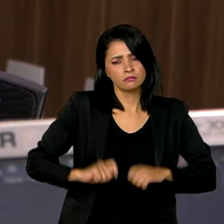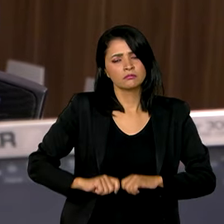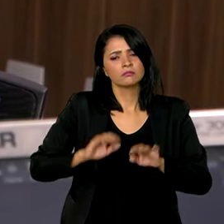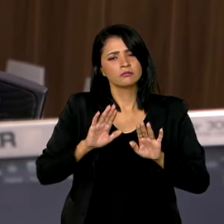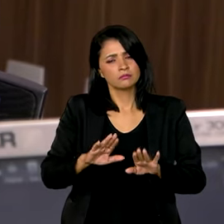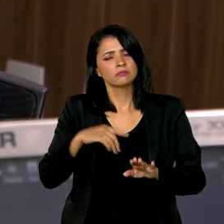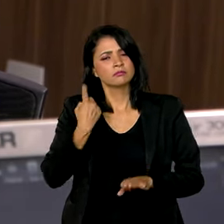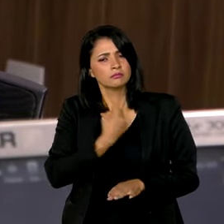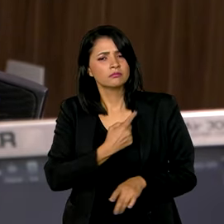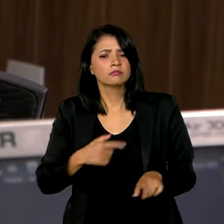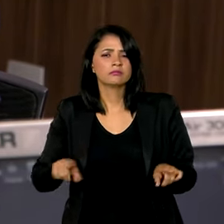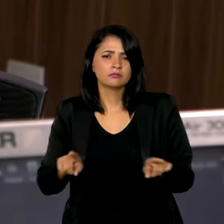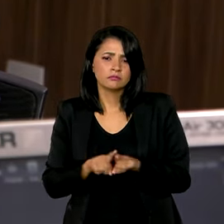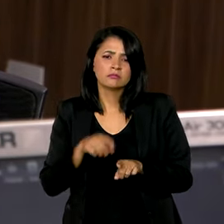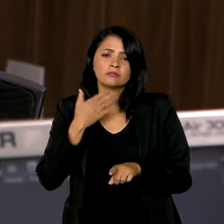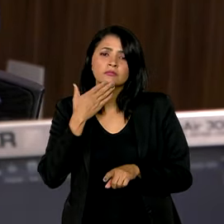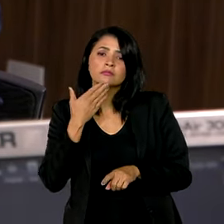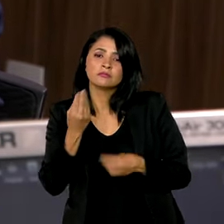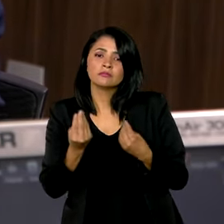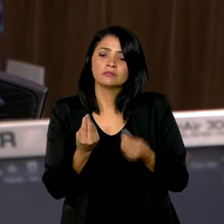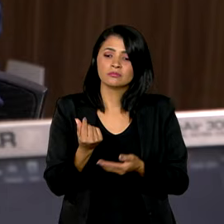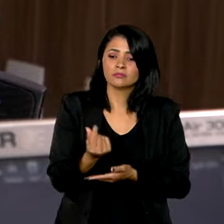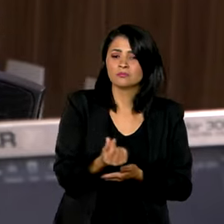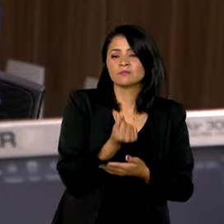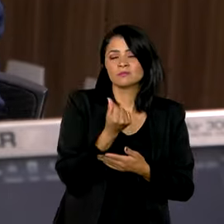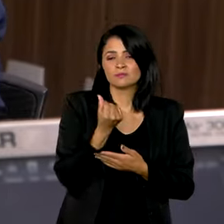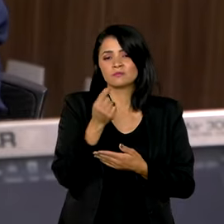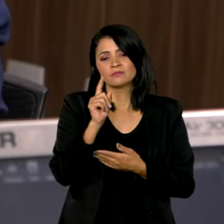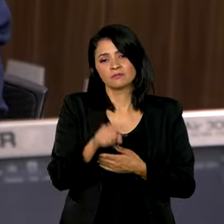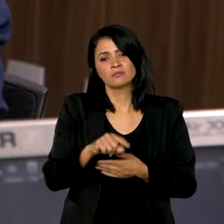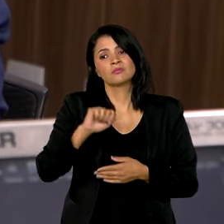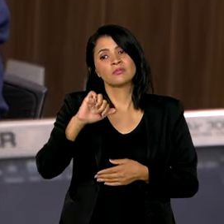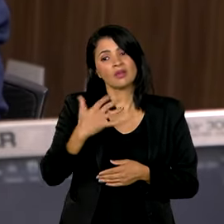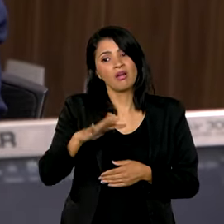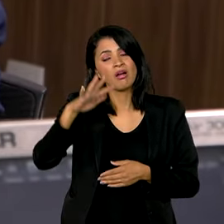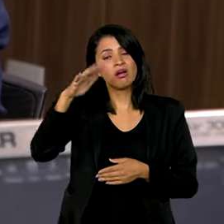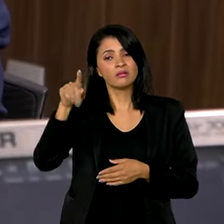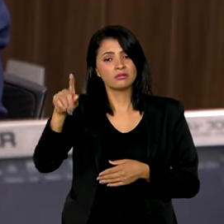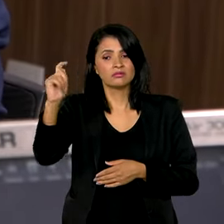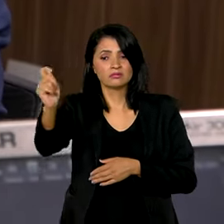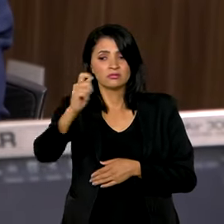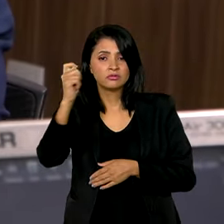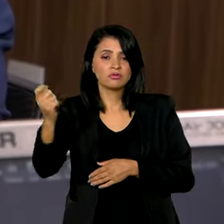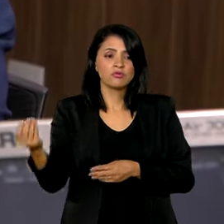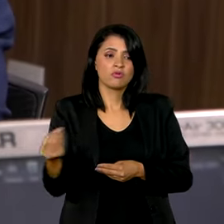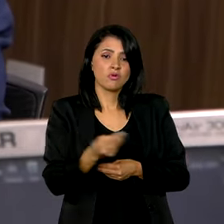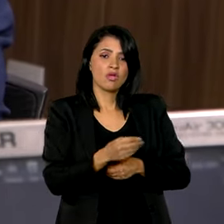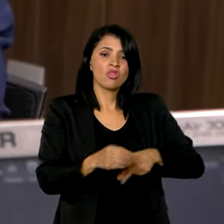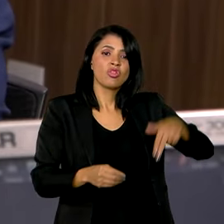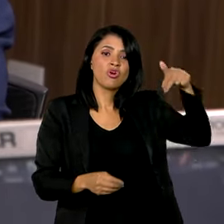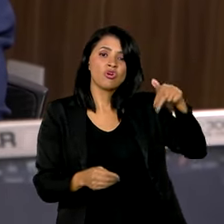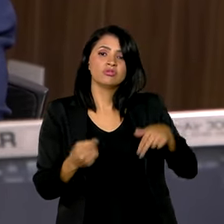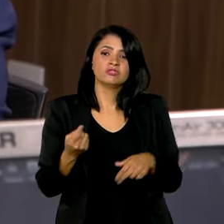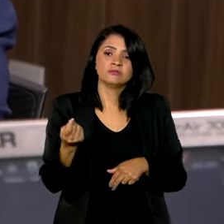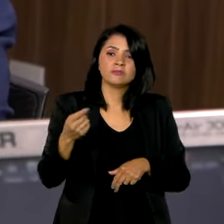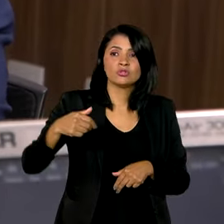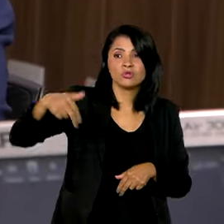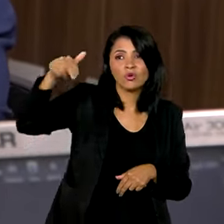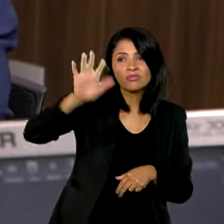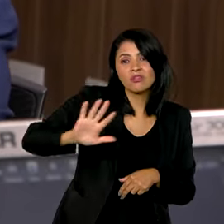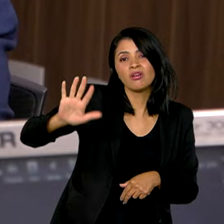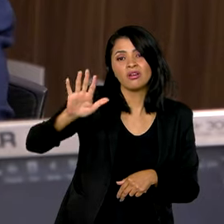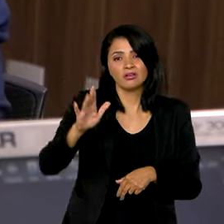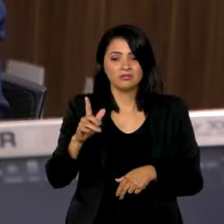mas nós também queremos otimizar recursos é caro trazer o arroz do Rio Grande do Sul para colocar no norte nordeste e no